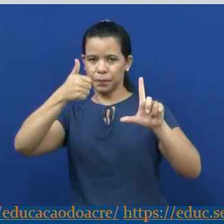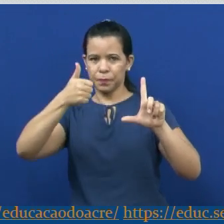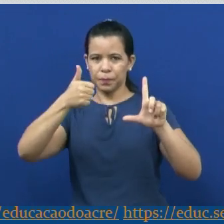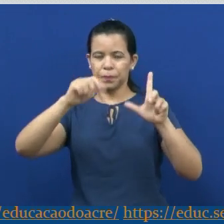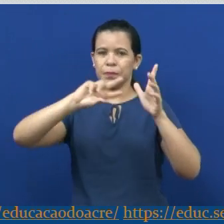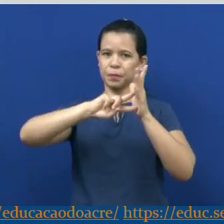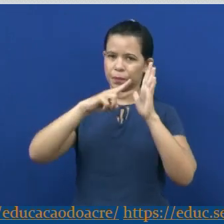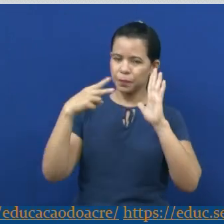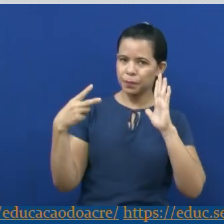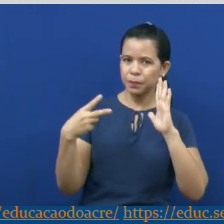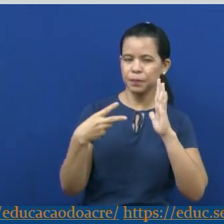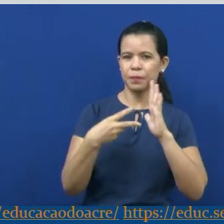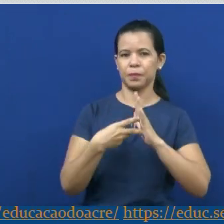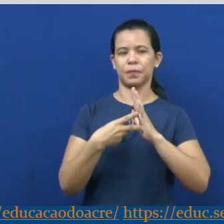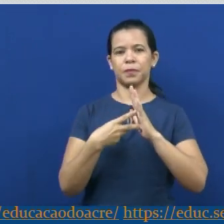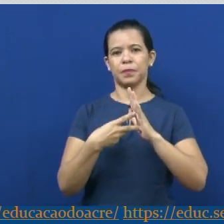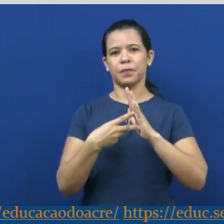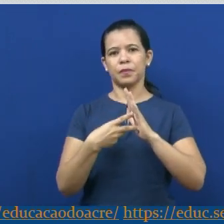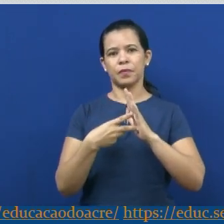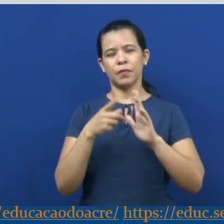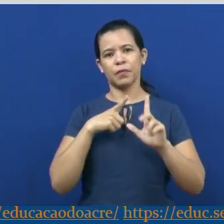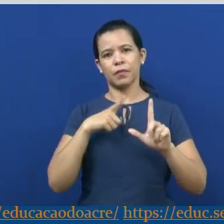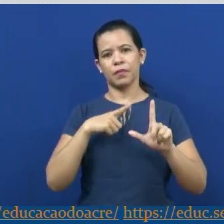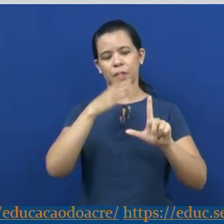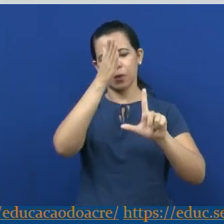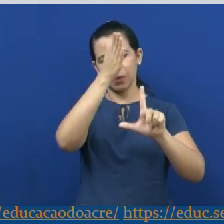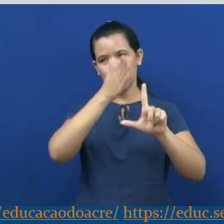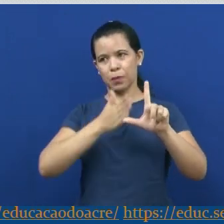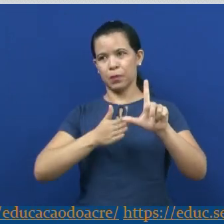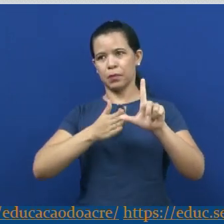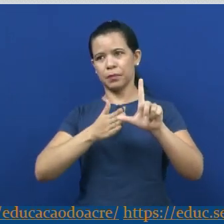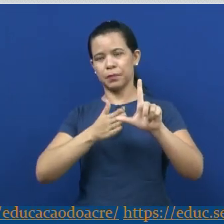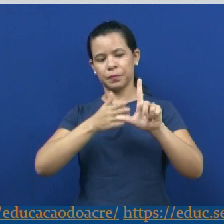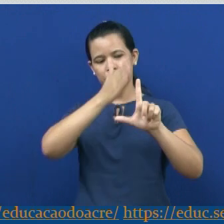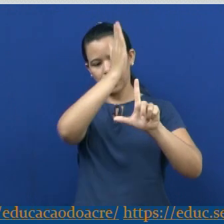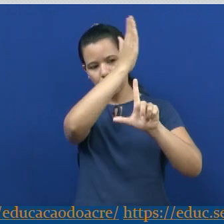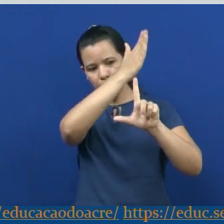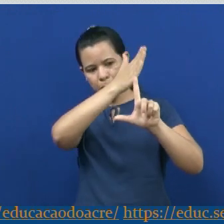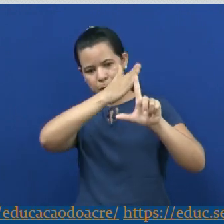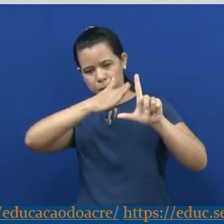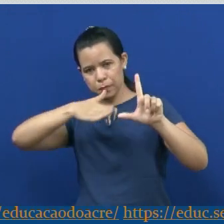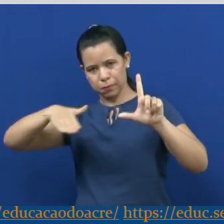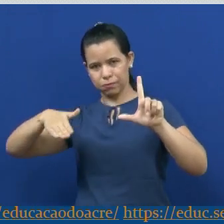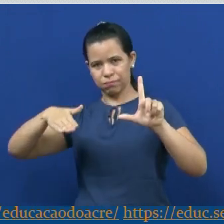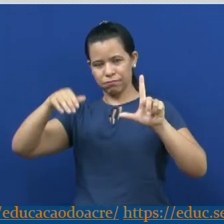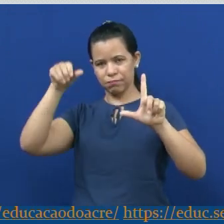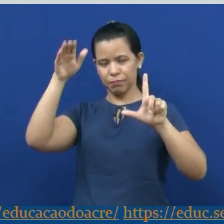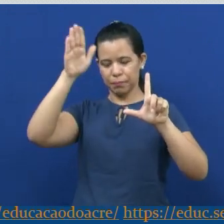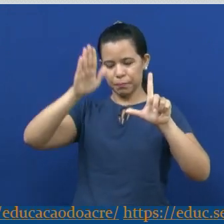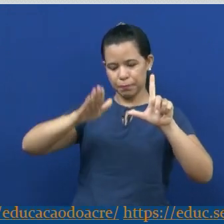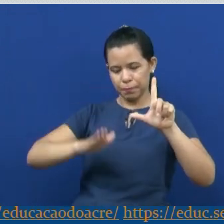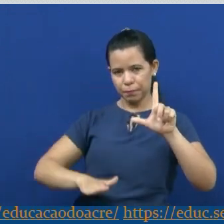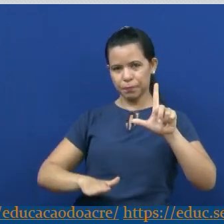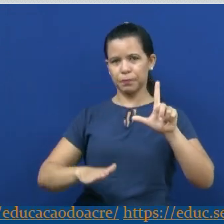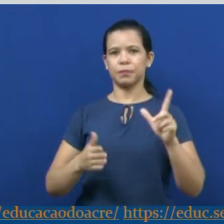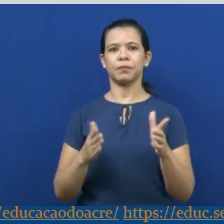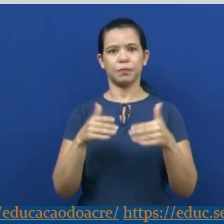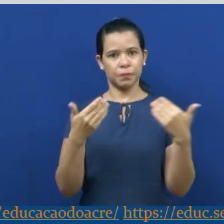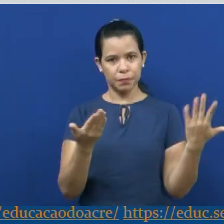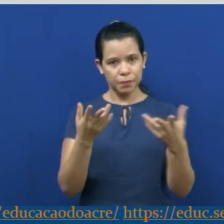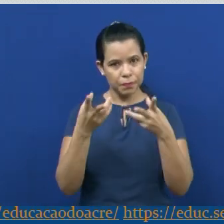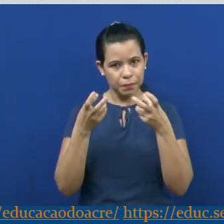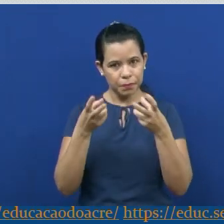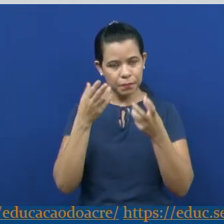dizer, matematicamente, que nós temos um gráfico com a curva decrescente. E aí vocês vão perceber